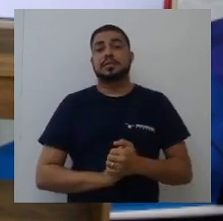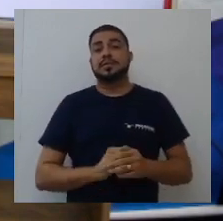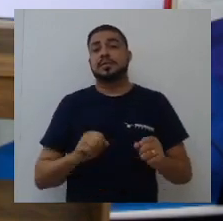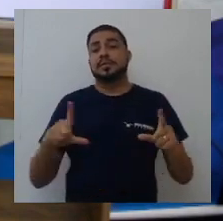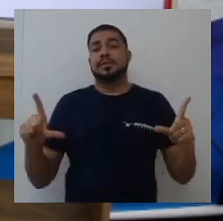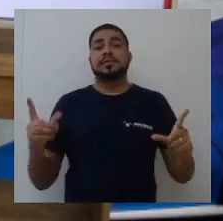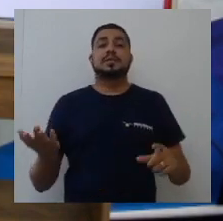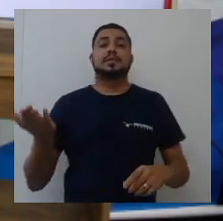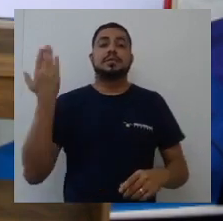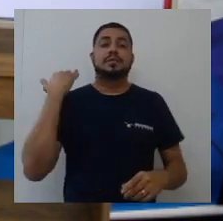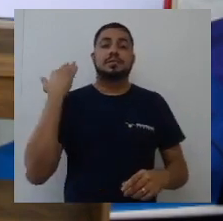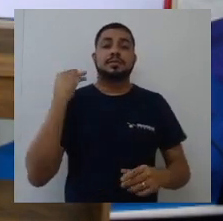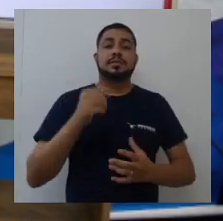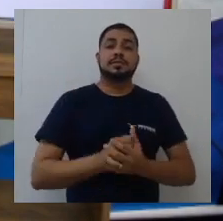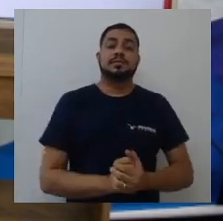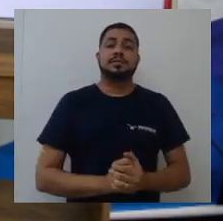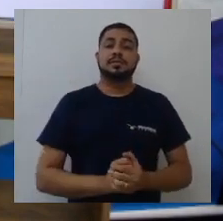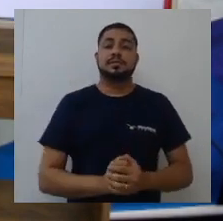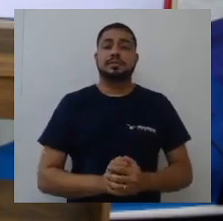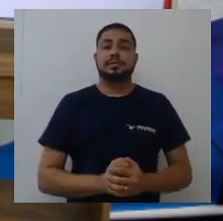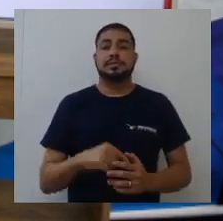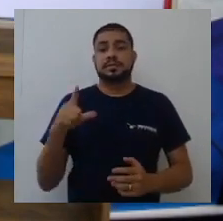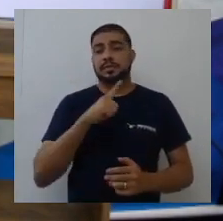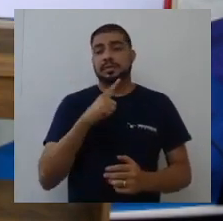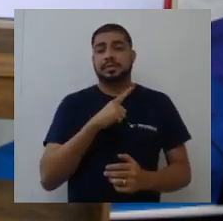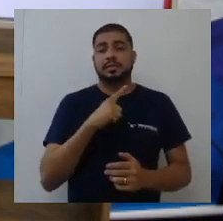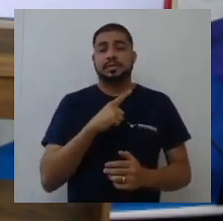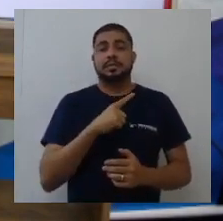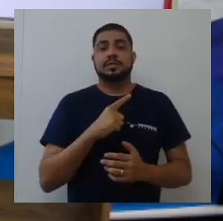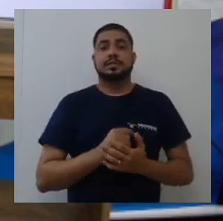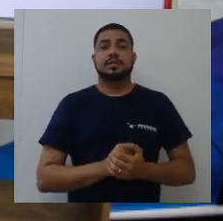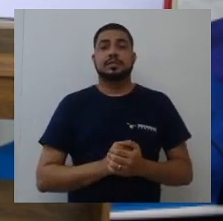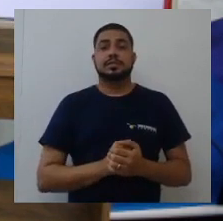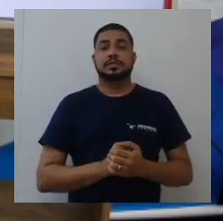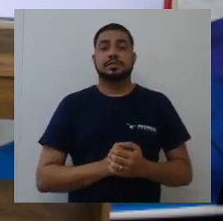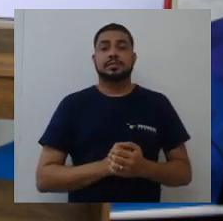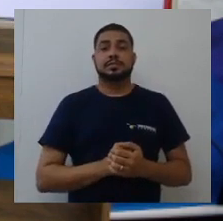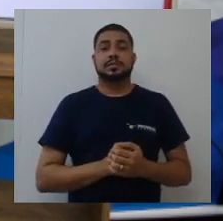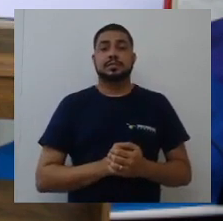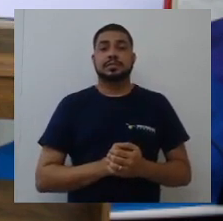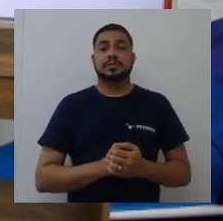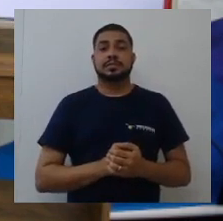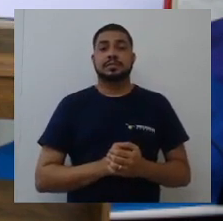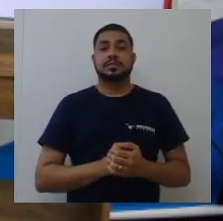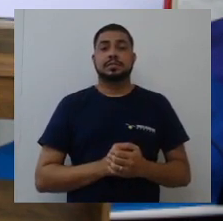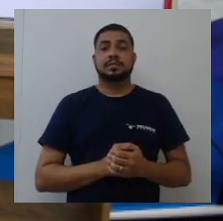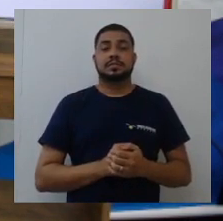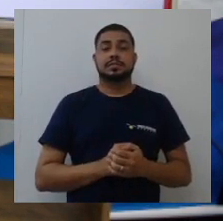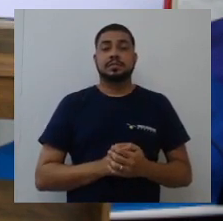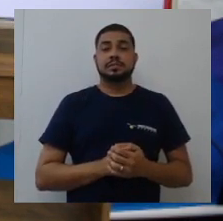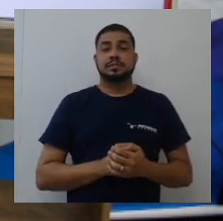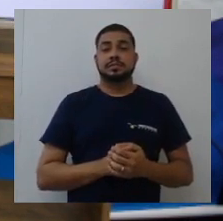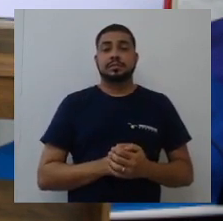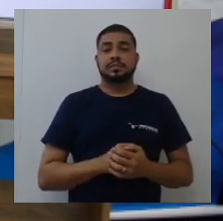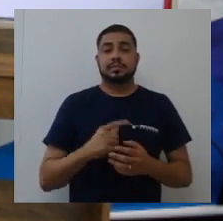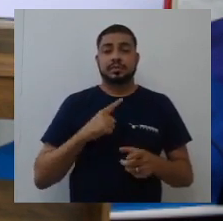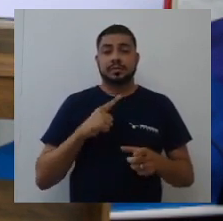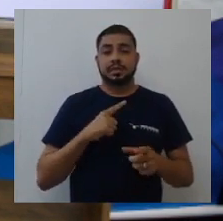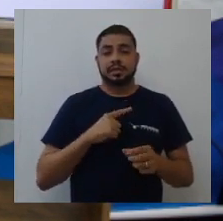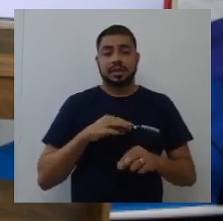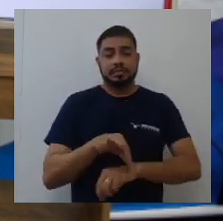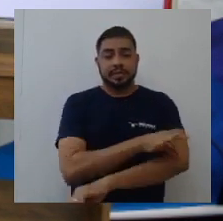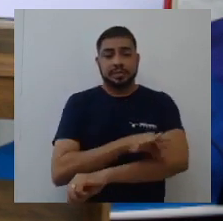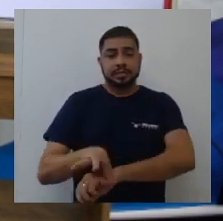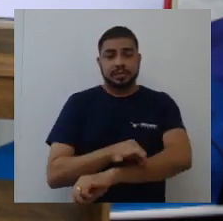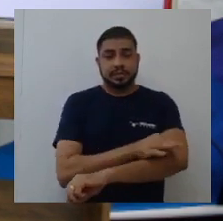eu tenho E na tela anterior eu tenho a medida da tangente